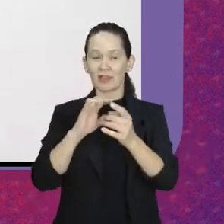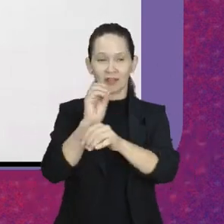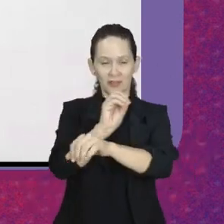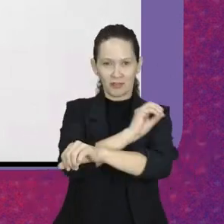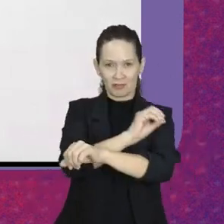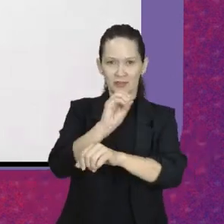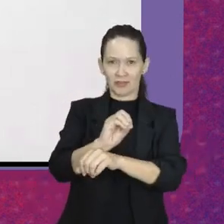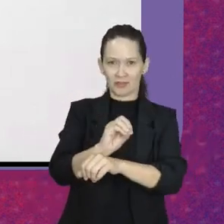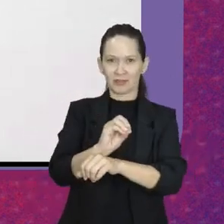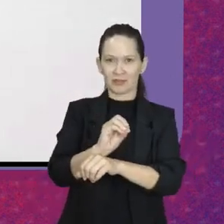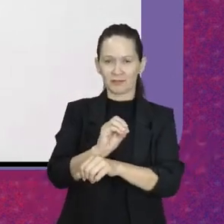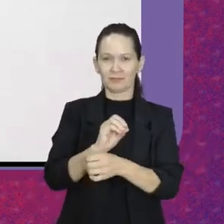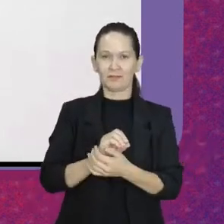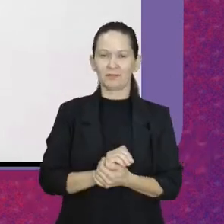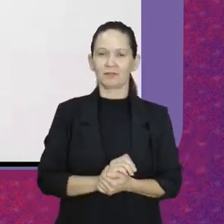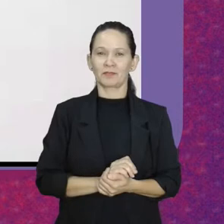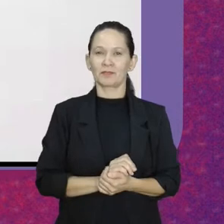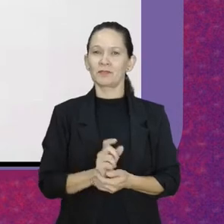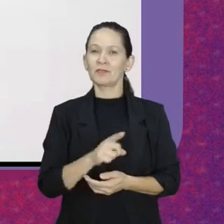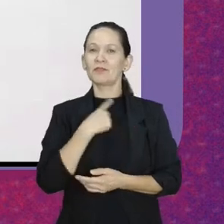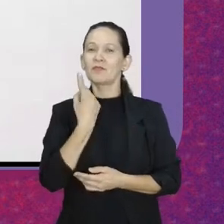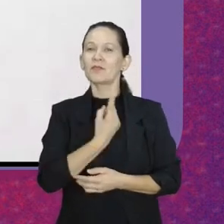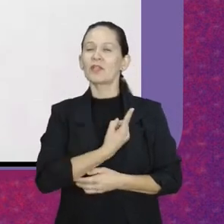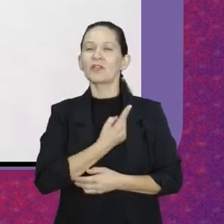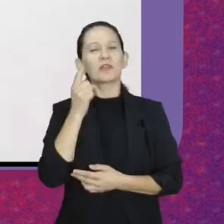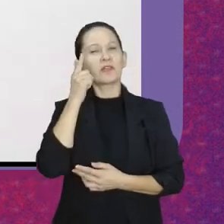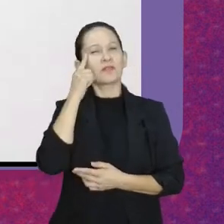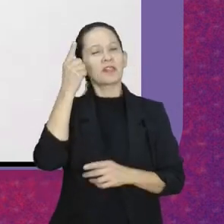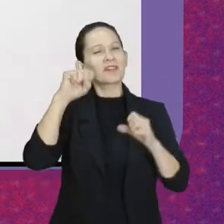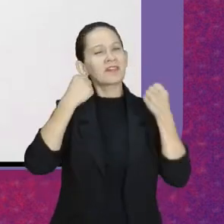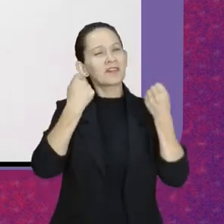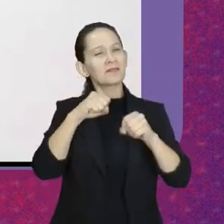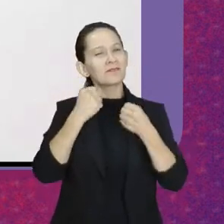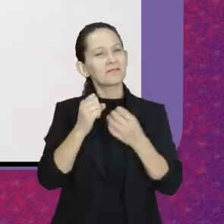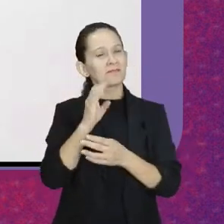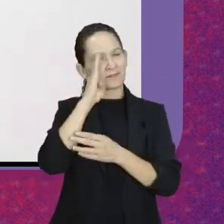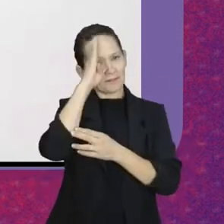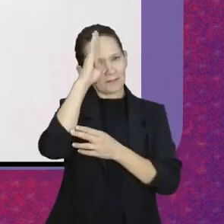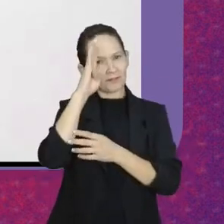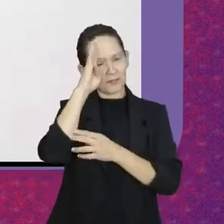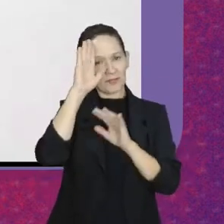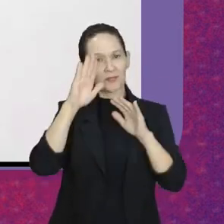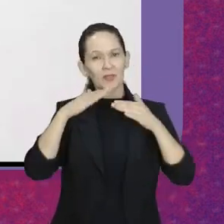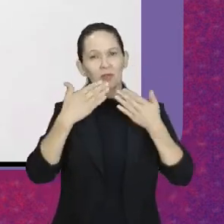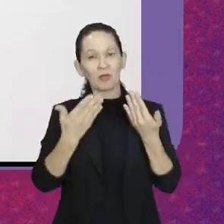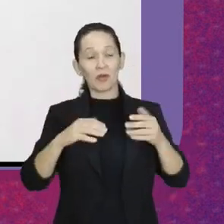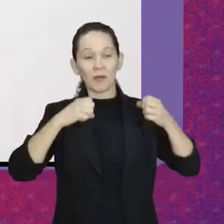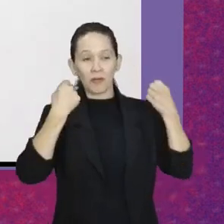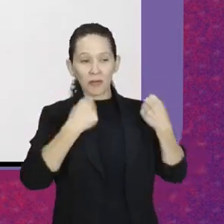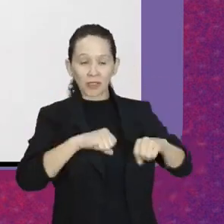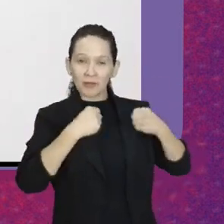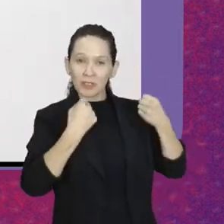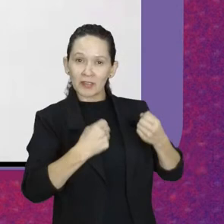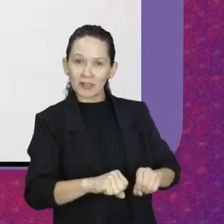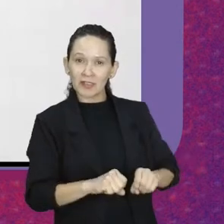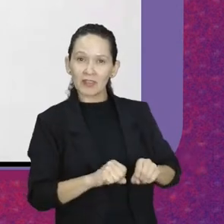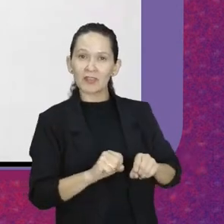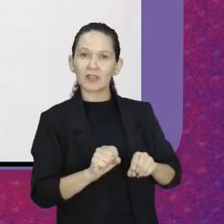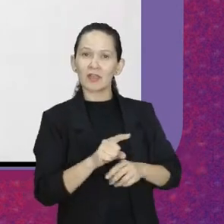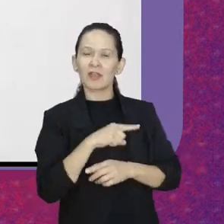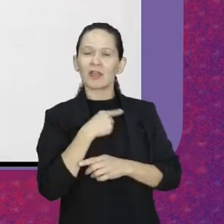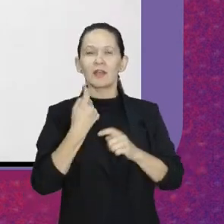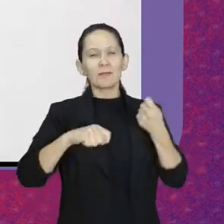cuidado, a gente vai pensar principalmente nessa necessidade de que